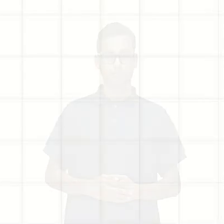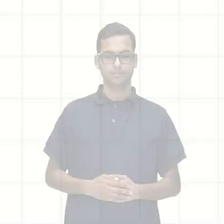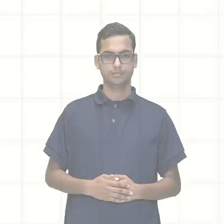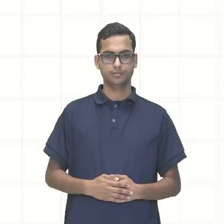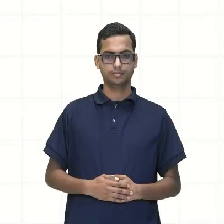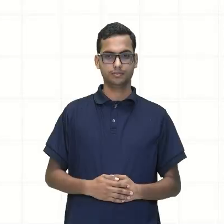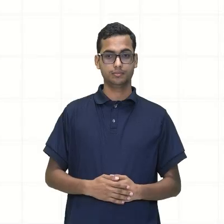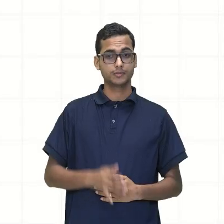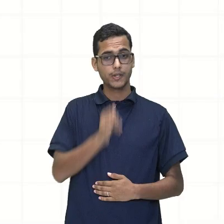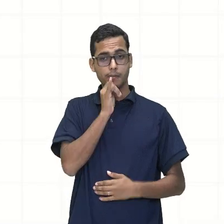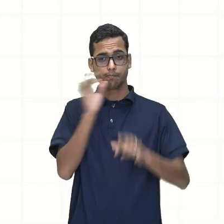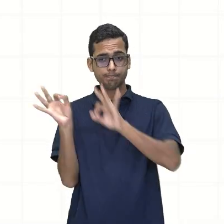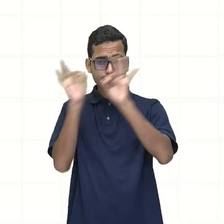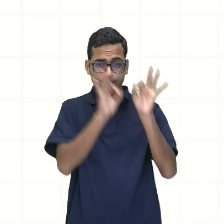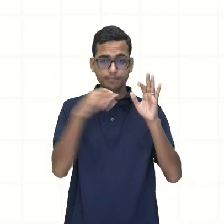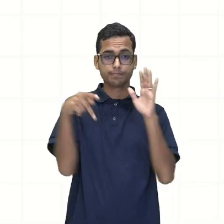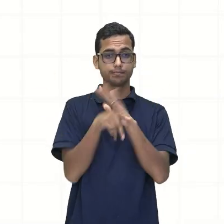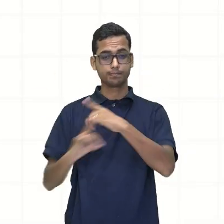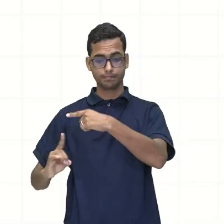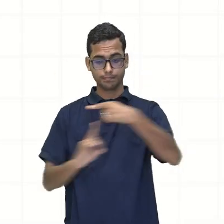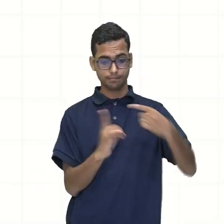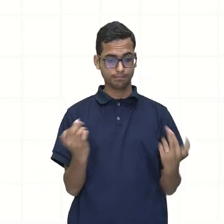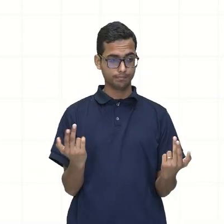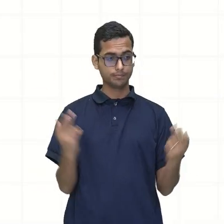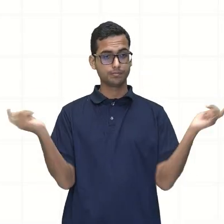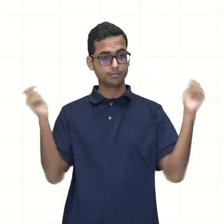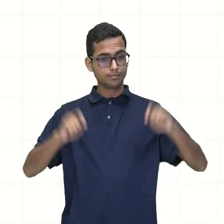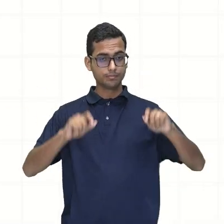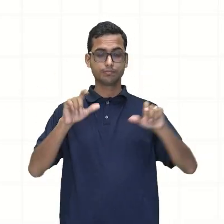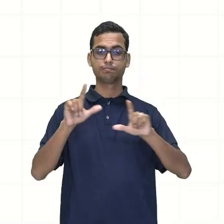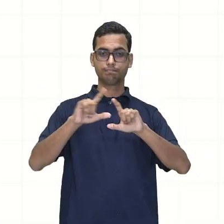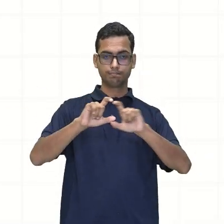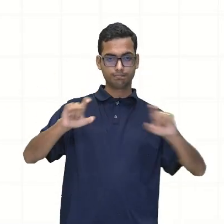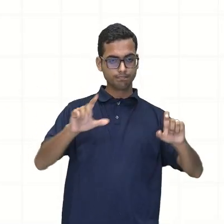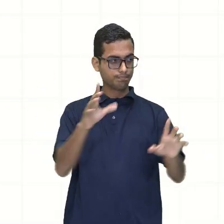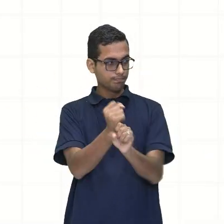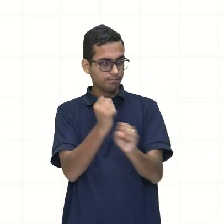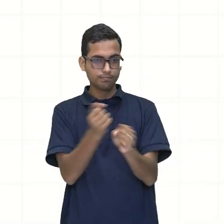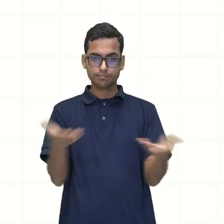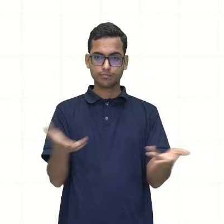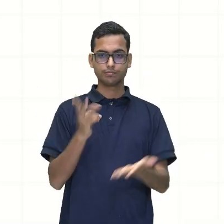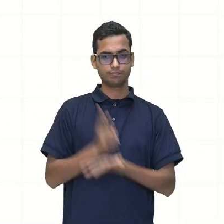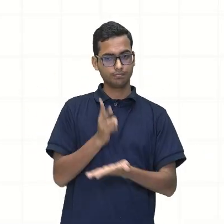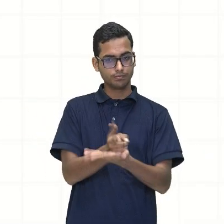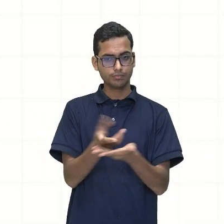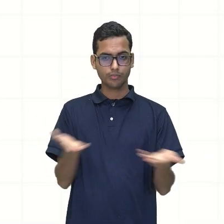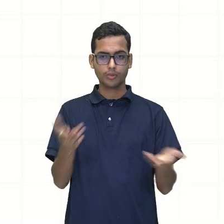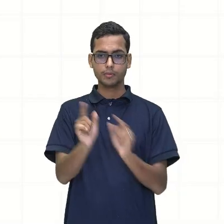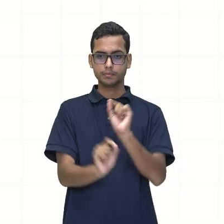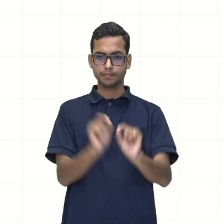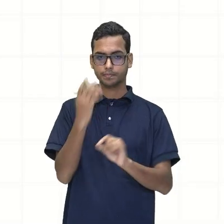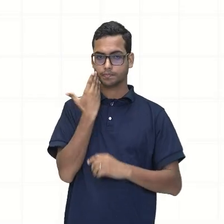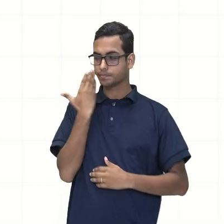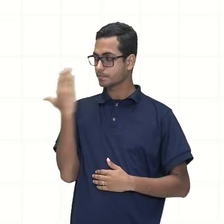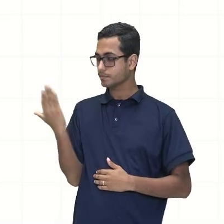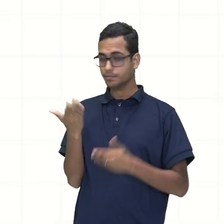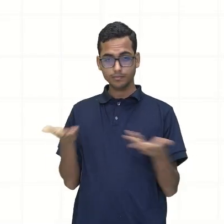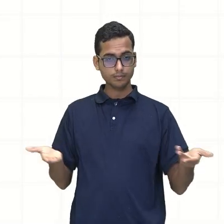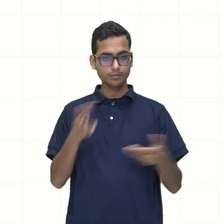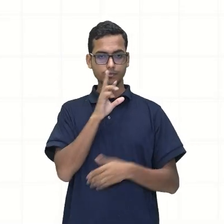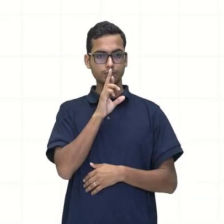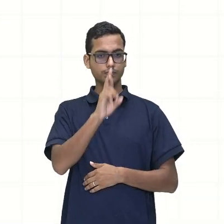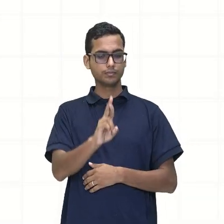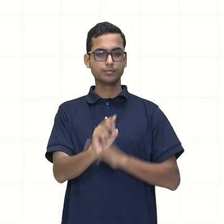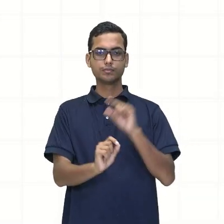quando os denominadores são iguais, a gente já pode fazer as operações. E agora a gente vai seguindo, então. E agora a gente vai